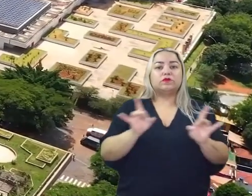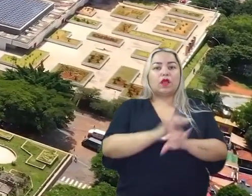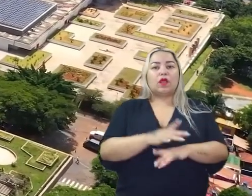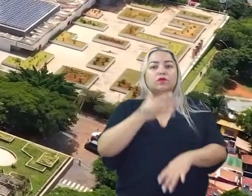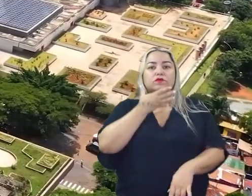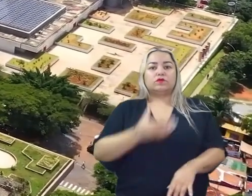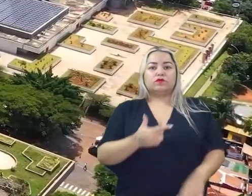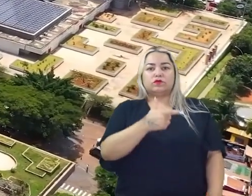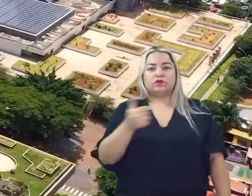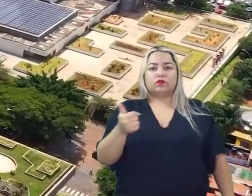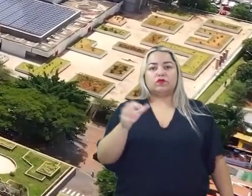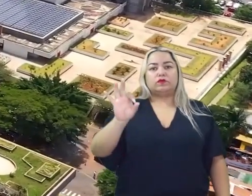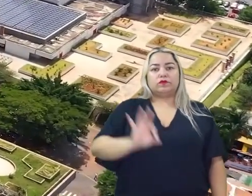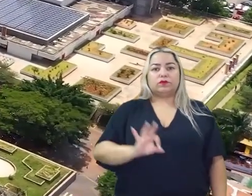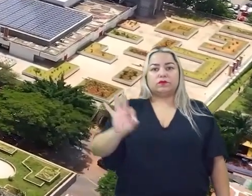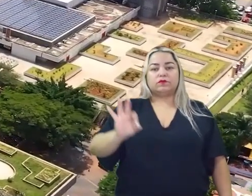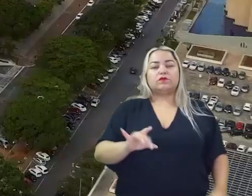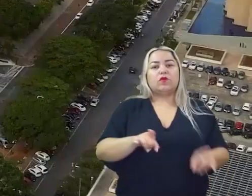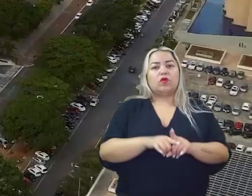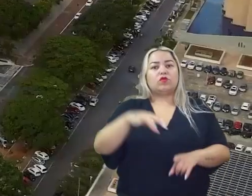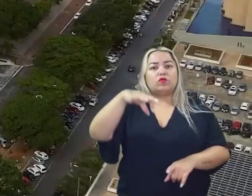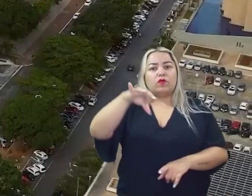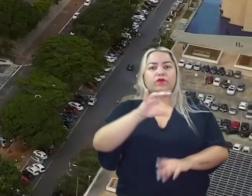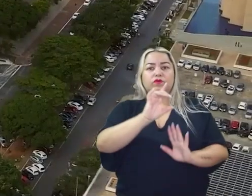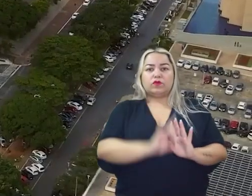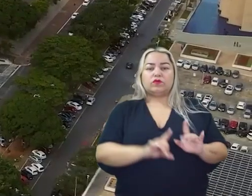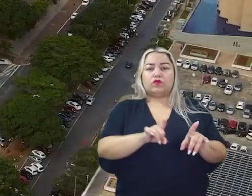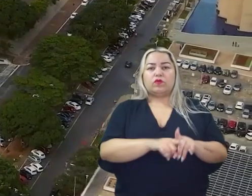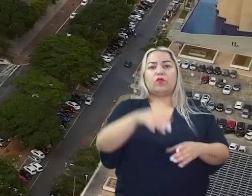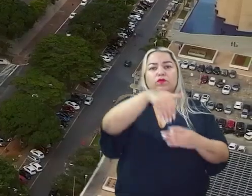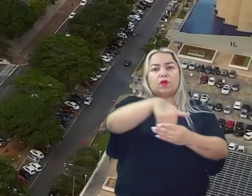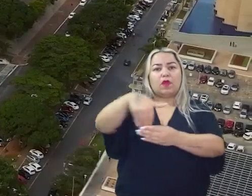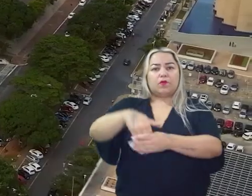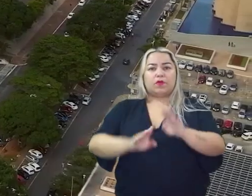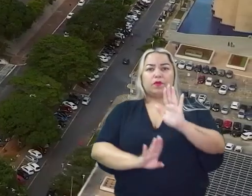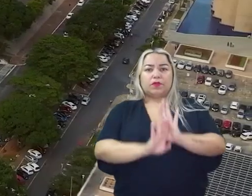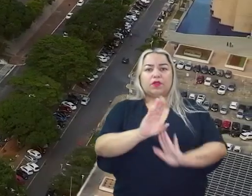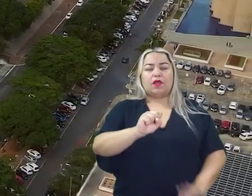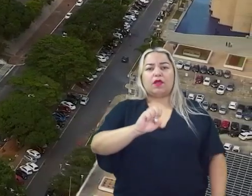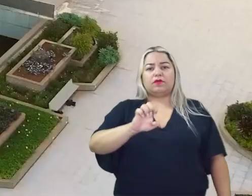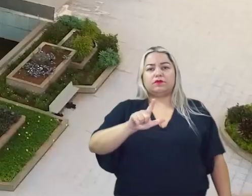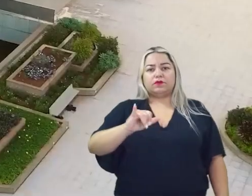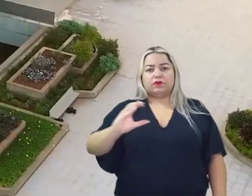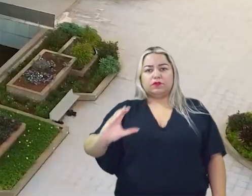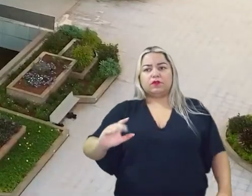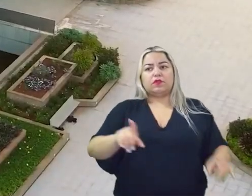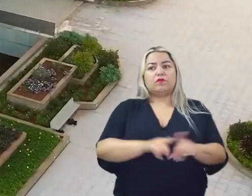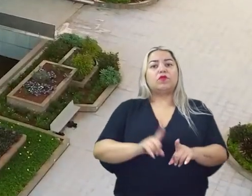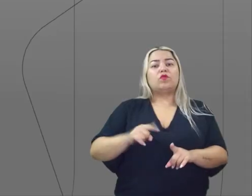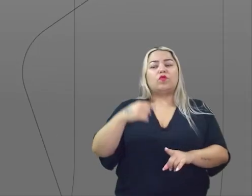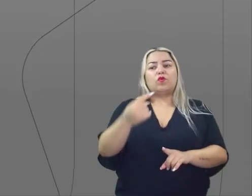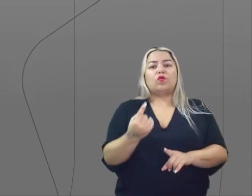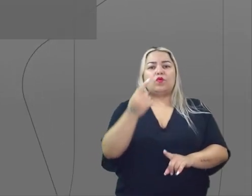fechar dezembro com juros de 12%. Todos os 9 diretores do Banco Central votaram para aumentar a